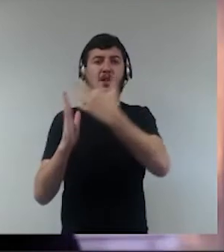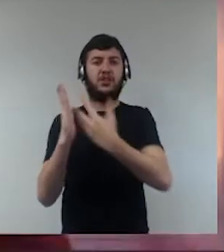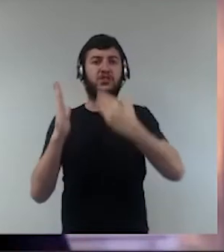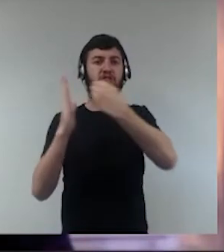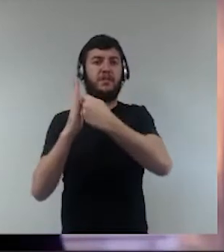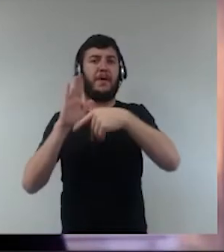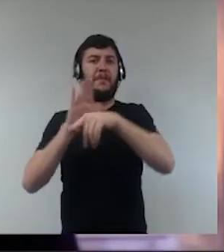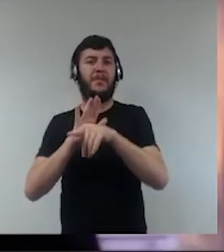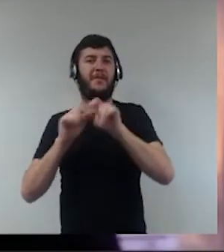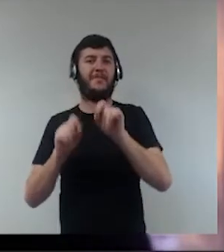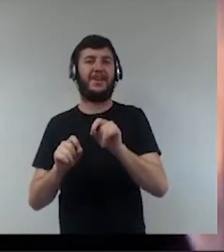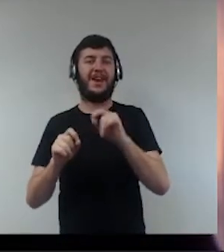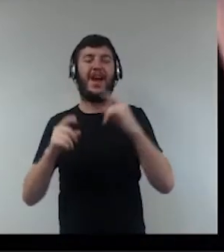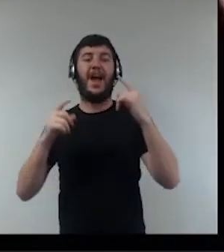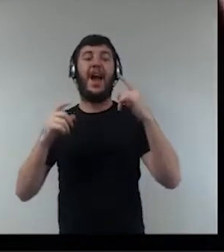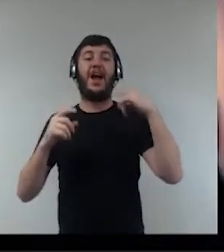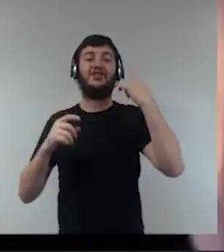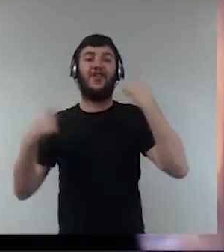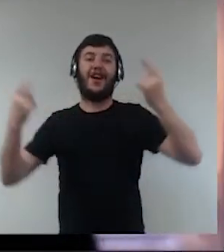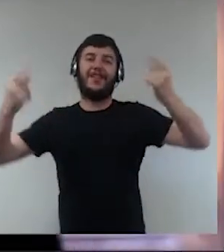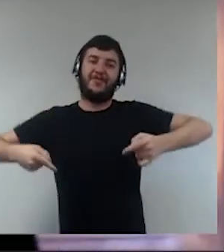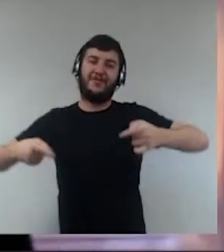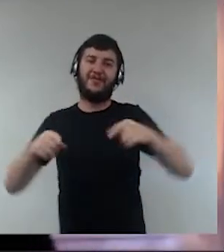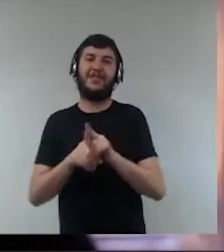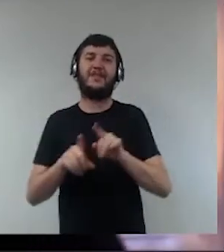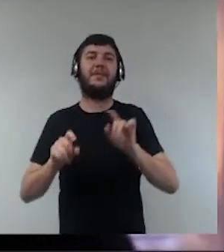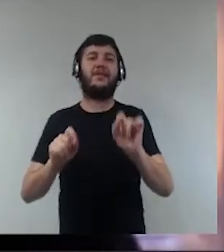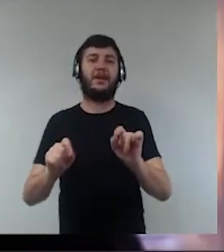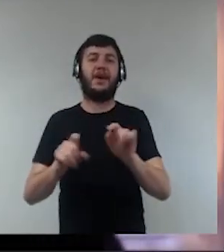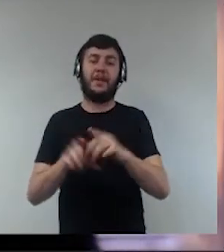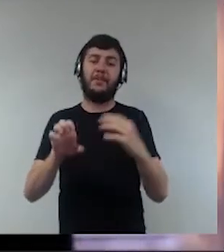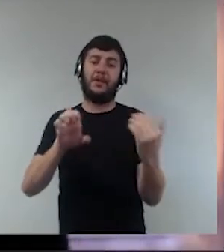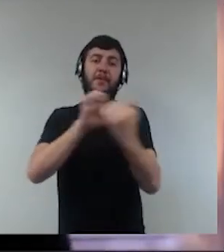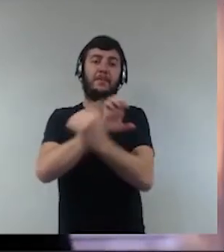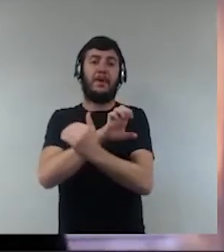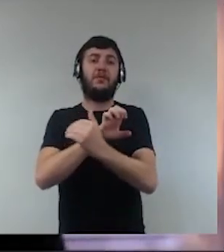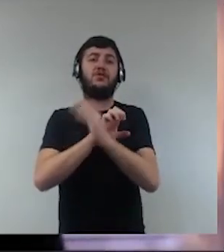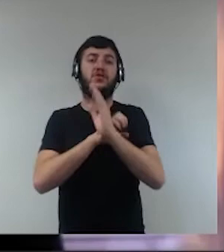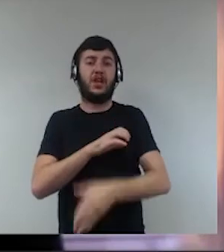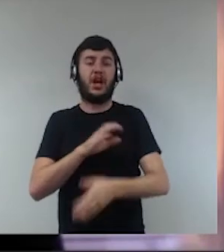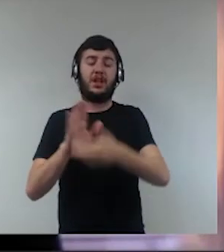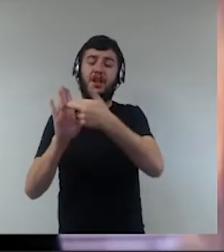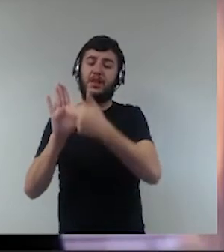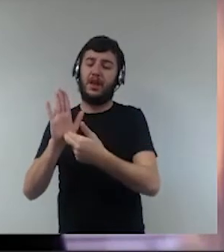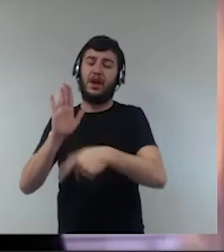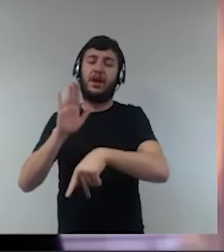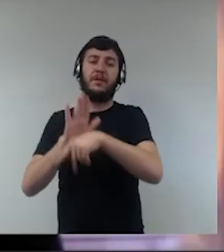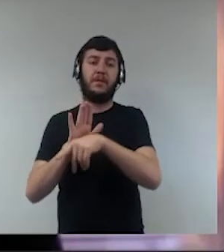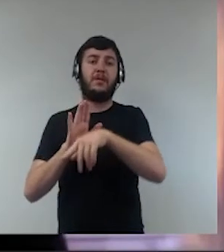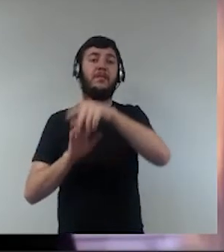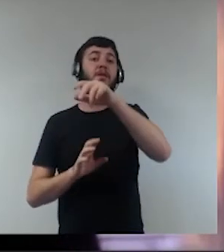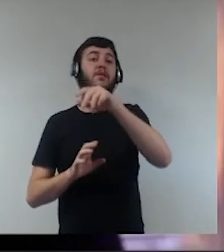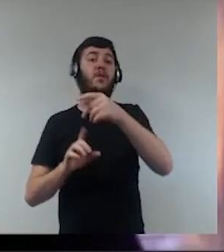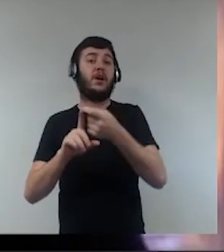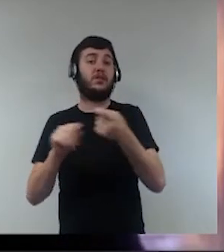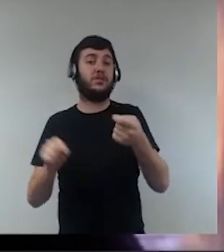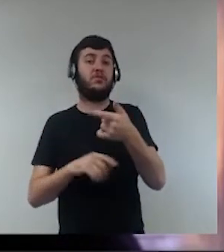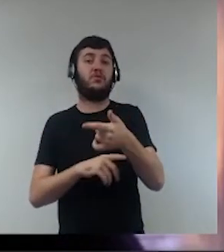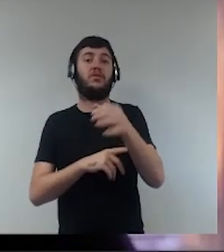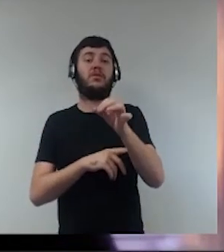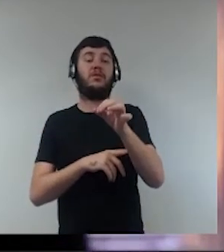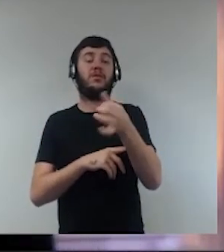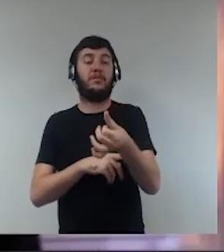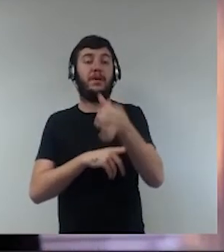e-mail, conjugando essas duas normas, a norma do artigo 269, parágrafo 1º, e a norma do